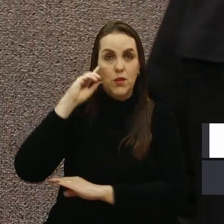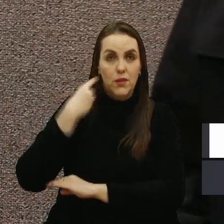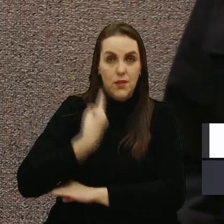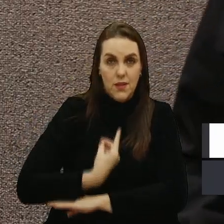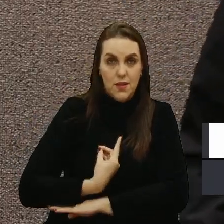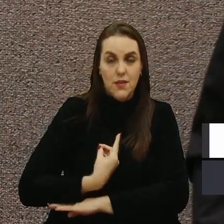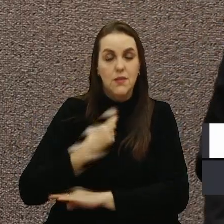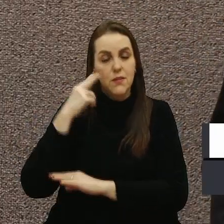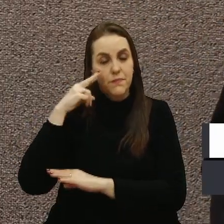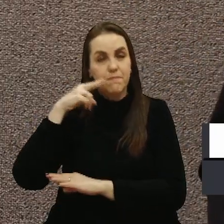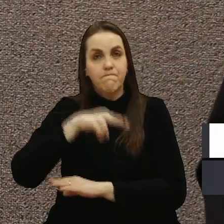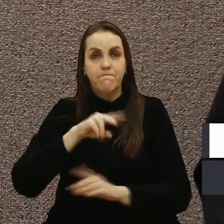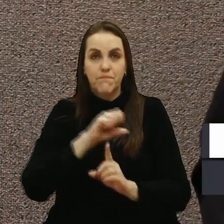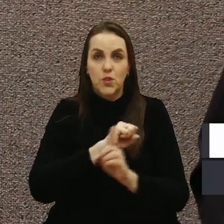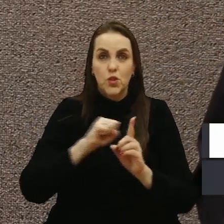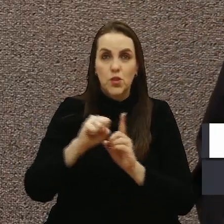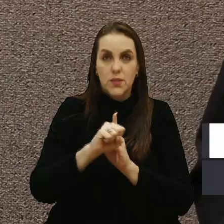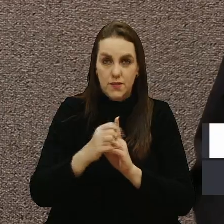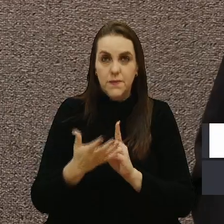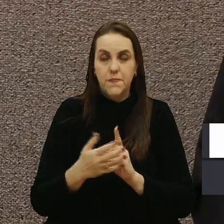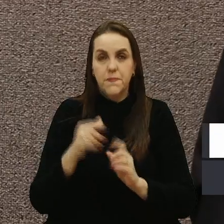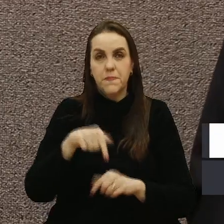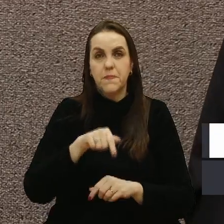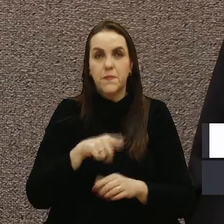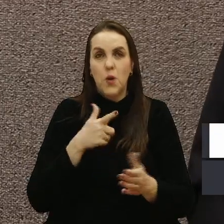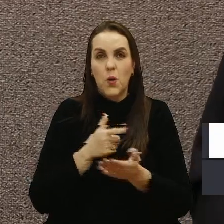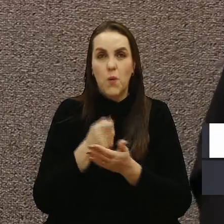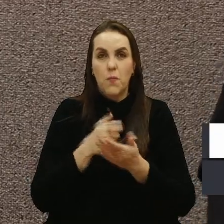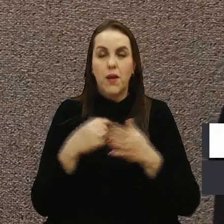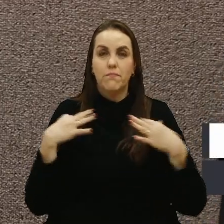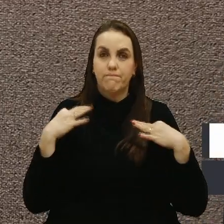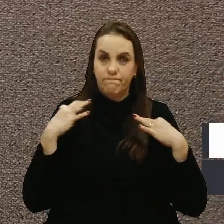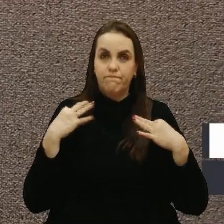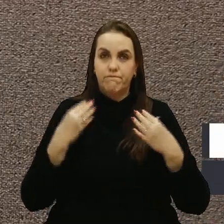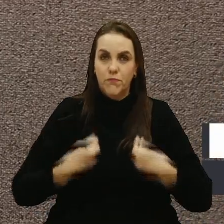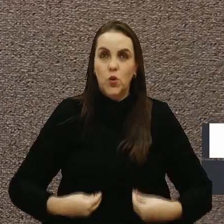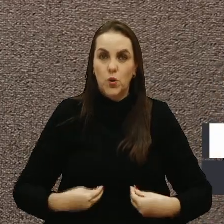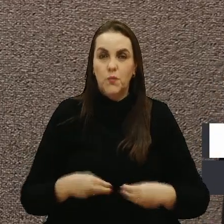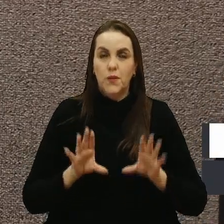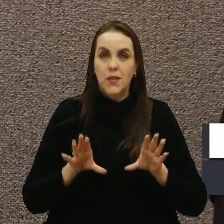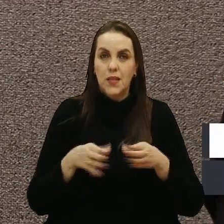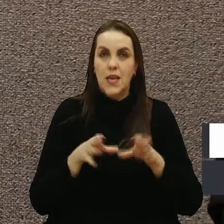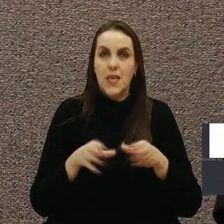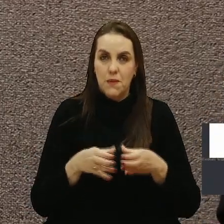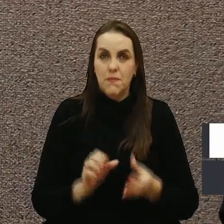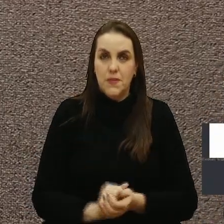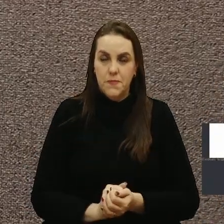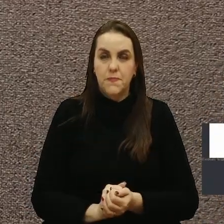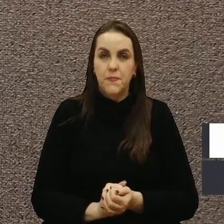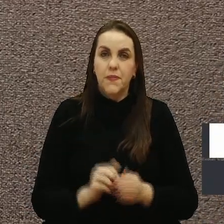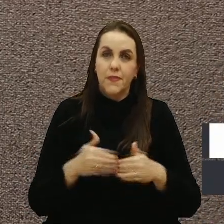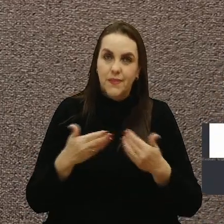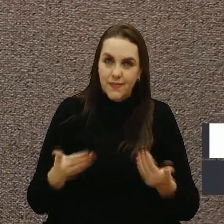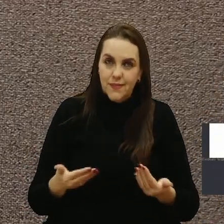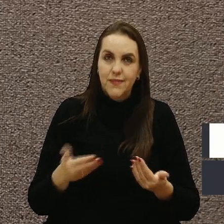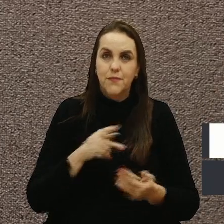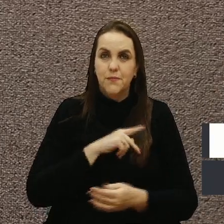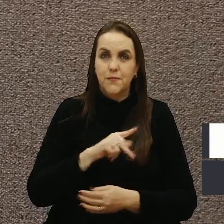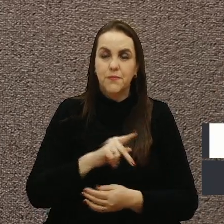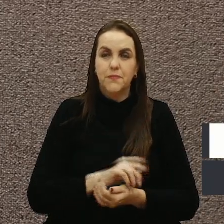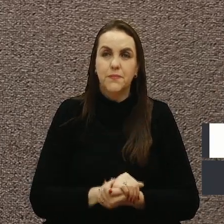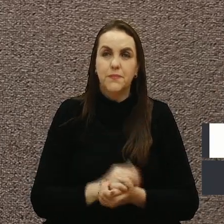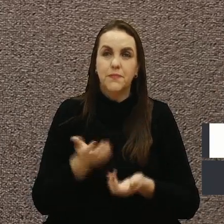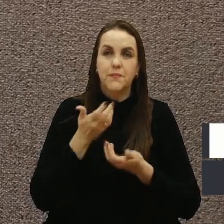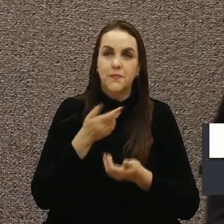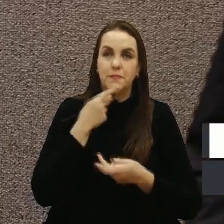teve um olhar social para comprar uniformes para as equipes. Então, senhor presidente,